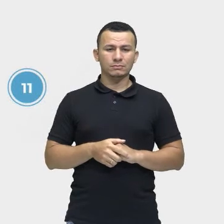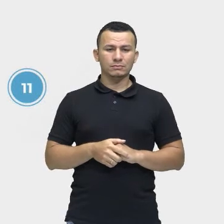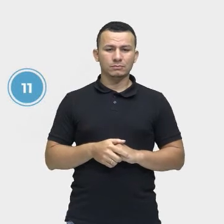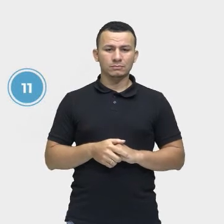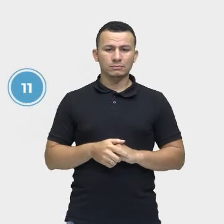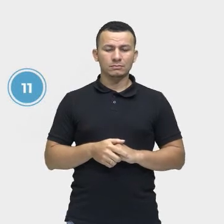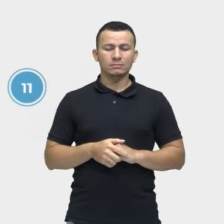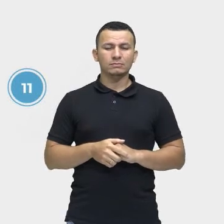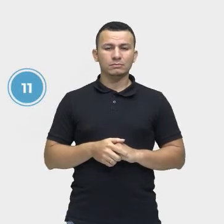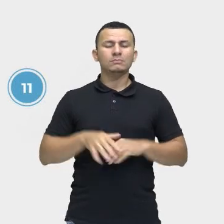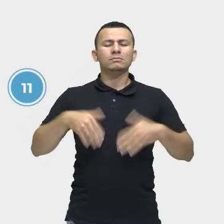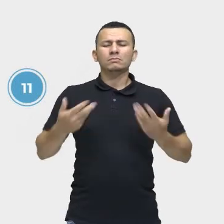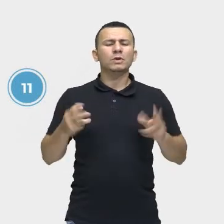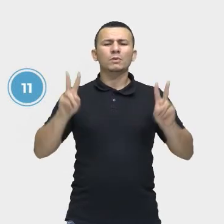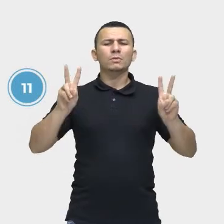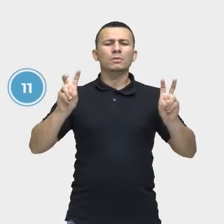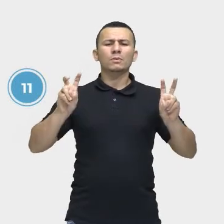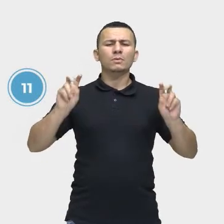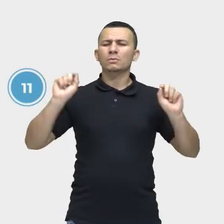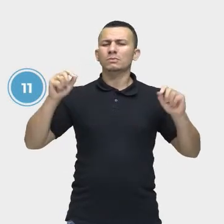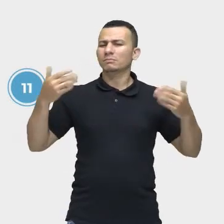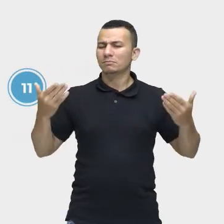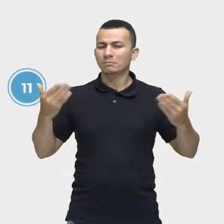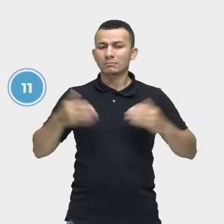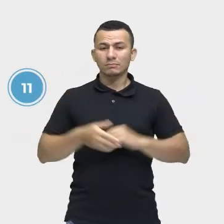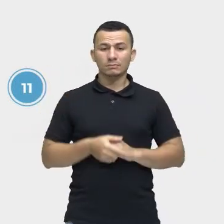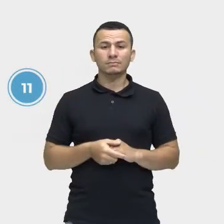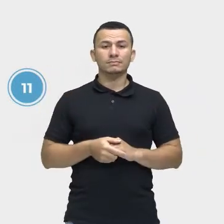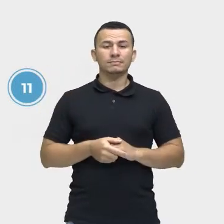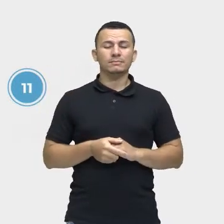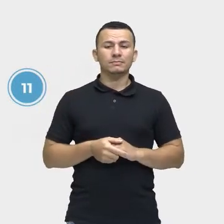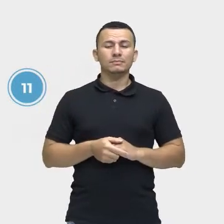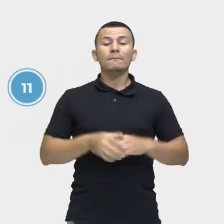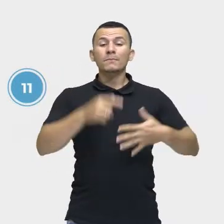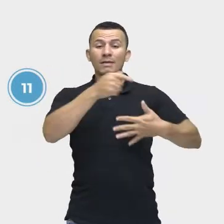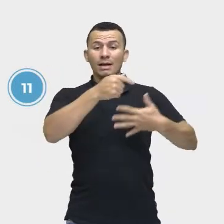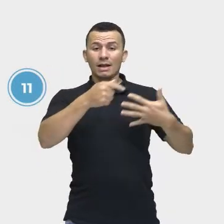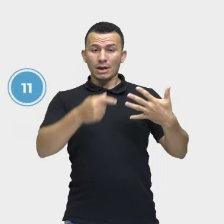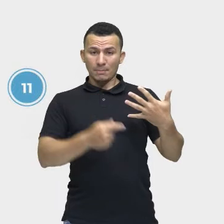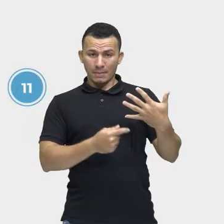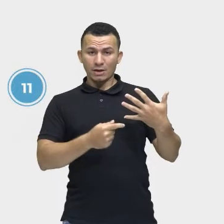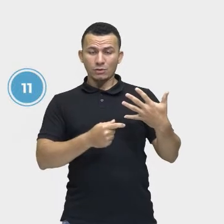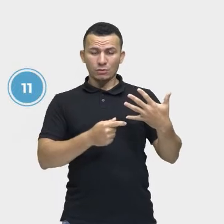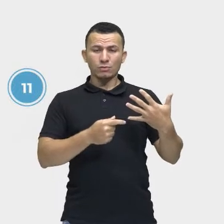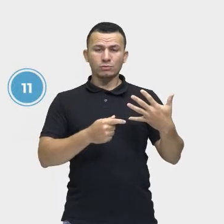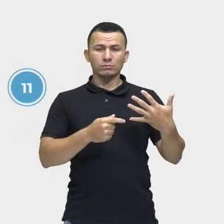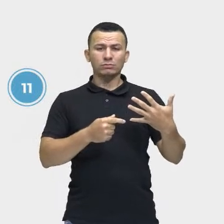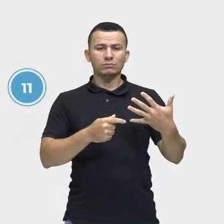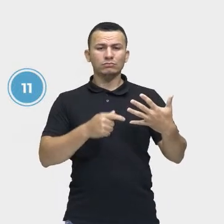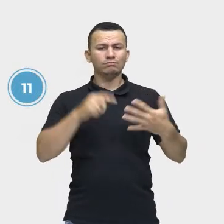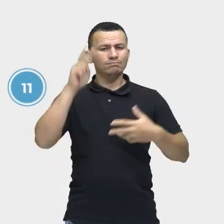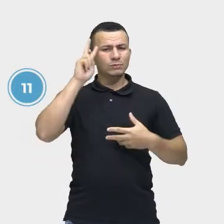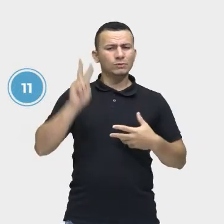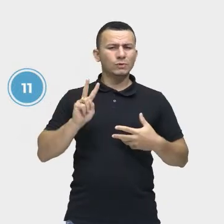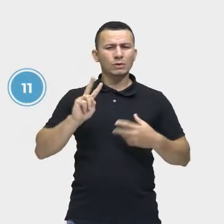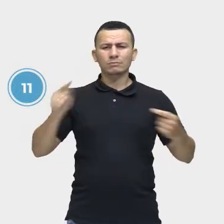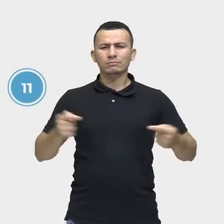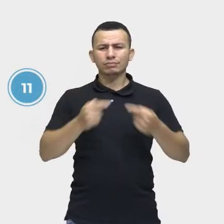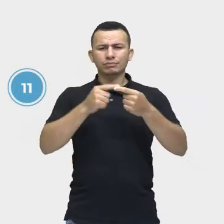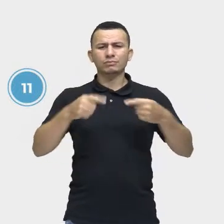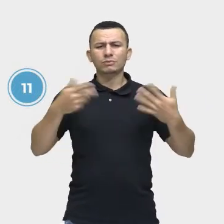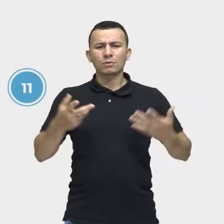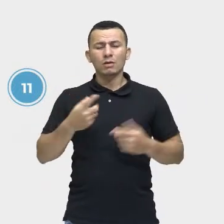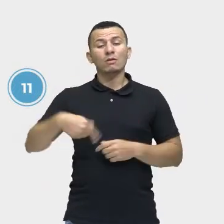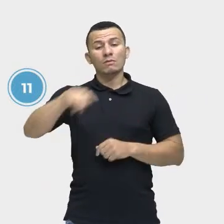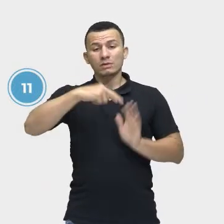o enunciado? Qual é a questão? O que eu quero saber de você? Que elemento do enredo é esse? Ele fala do enredo e você